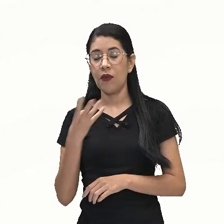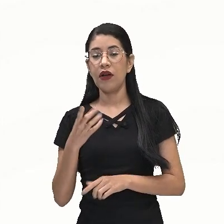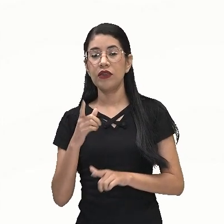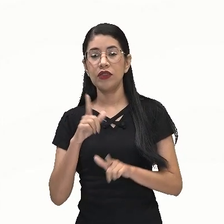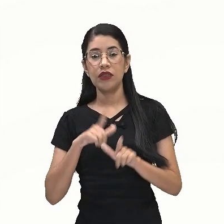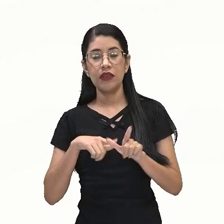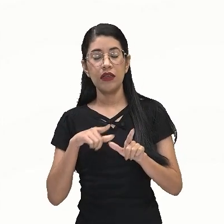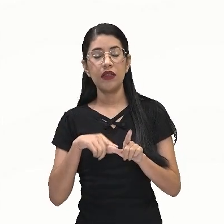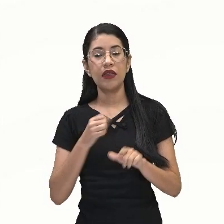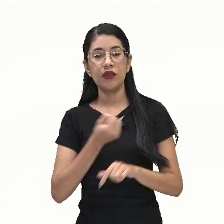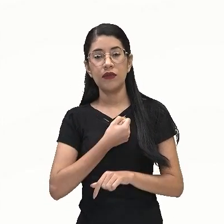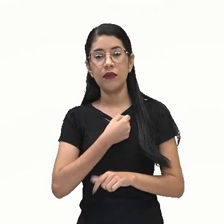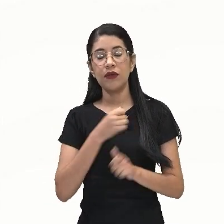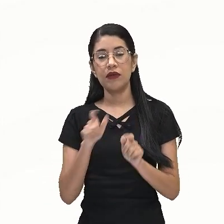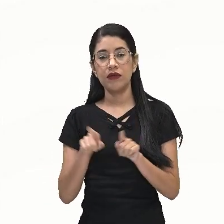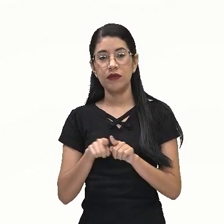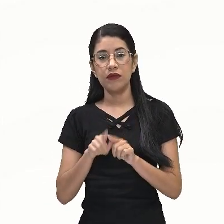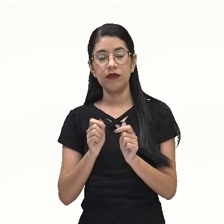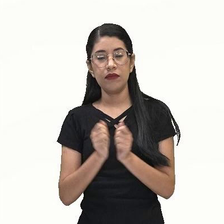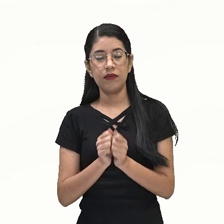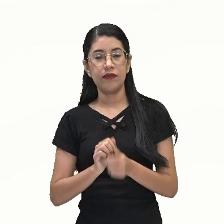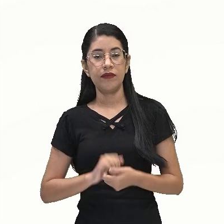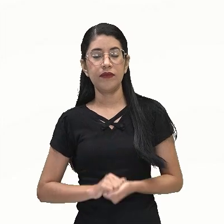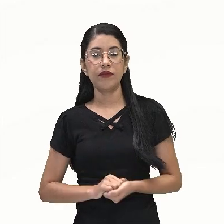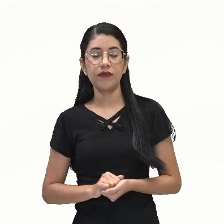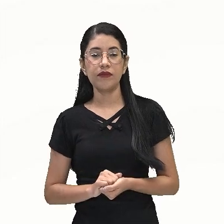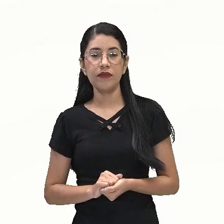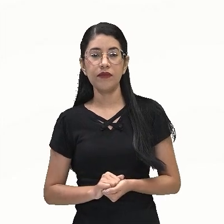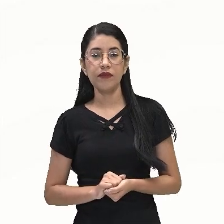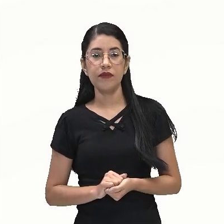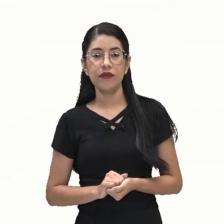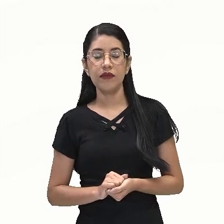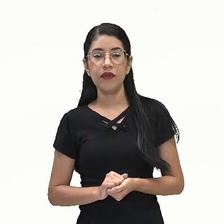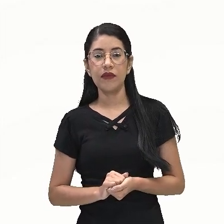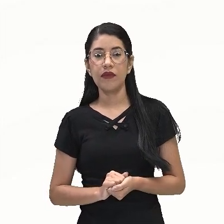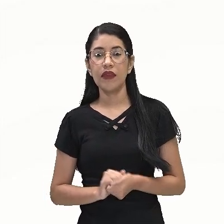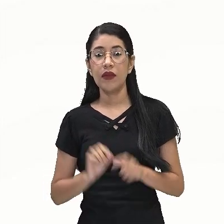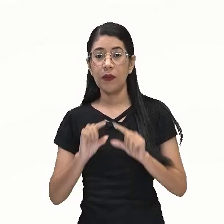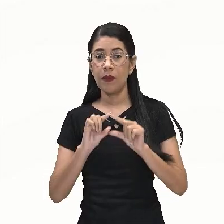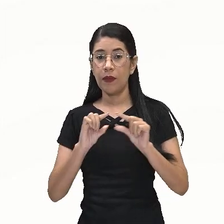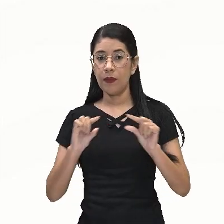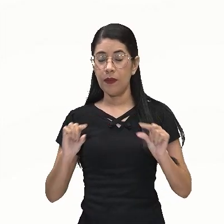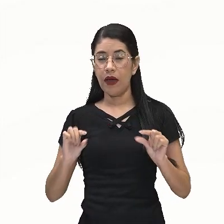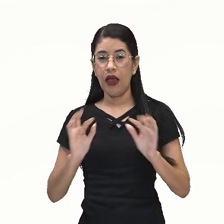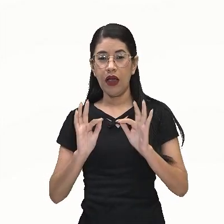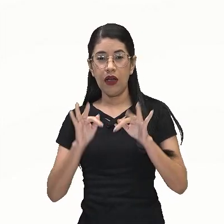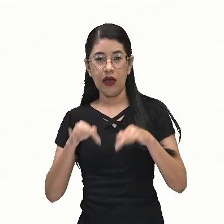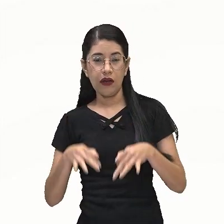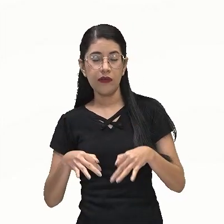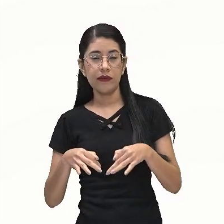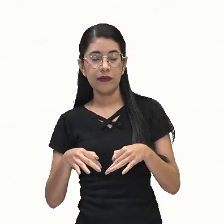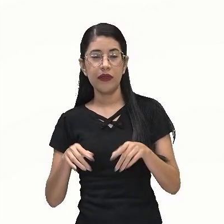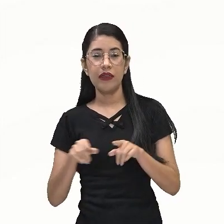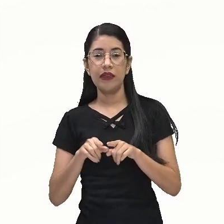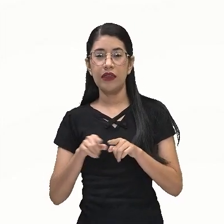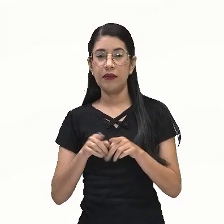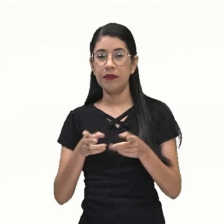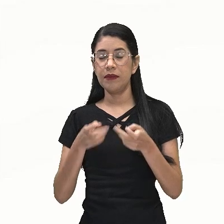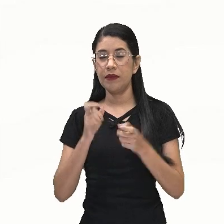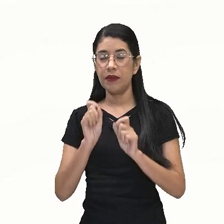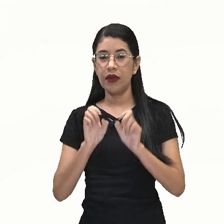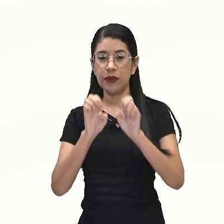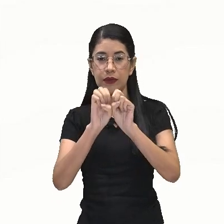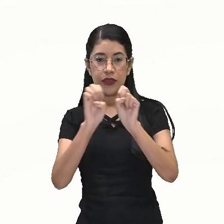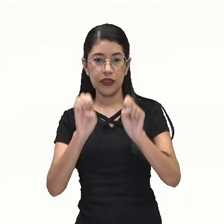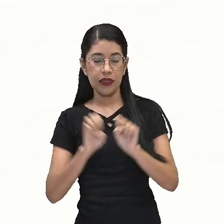incógnitas. Ok? E aí, considerando a última linha, observe, sempre a última linha de cada